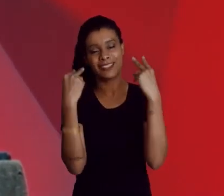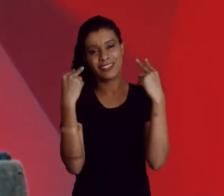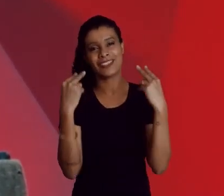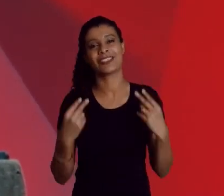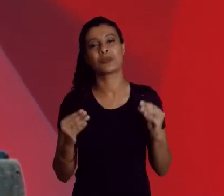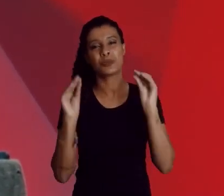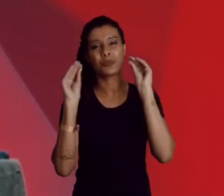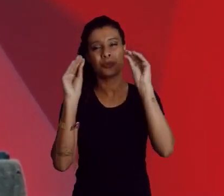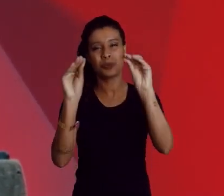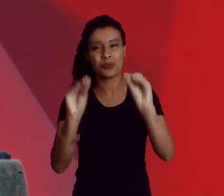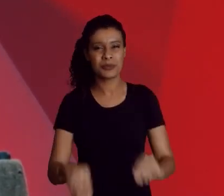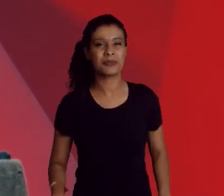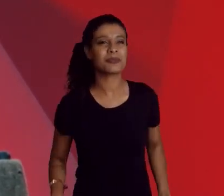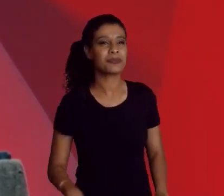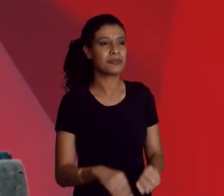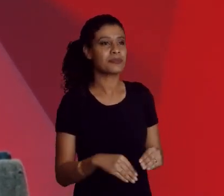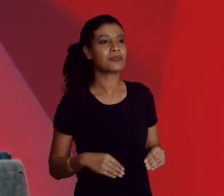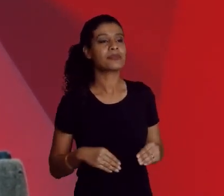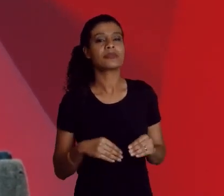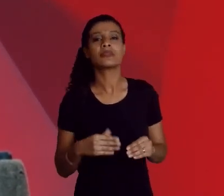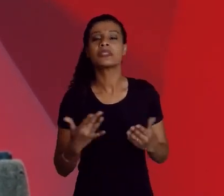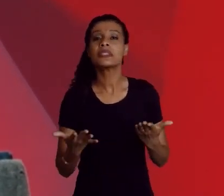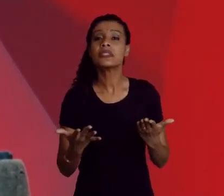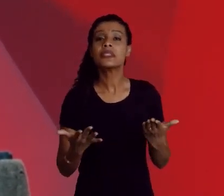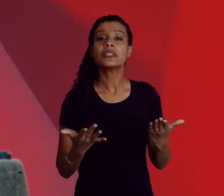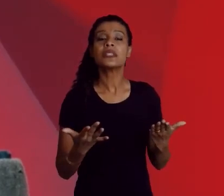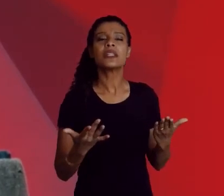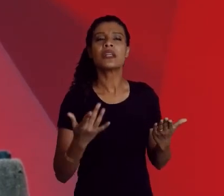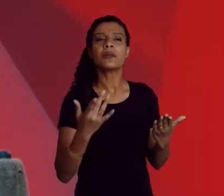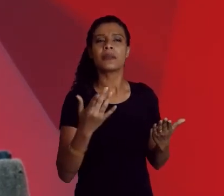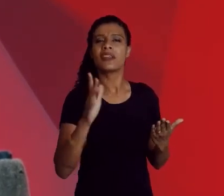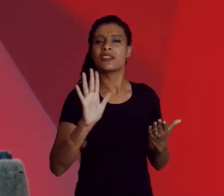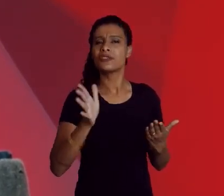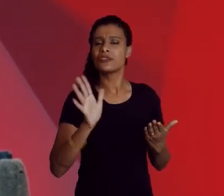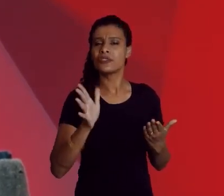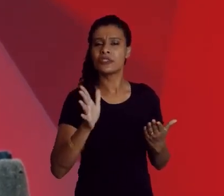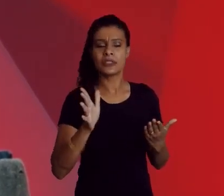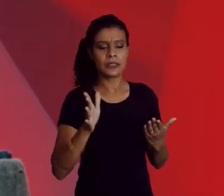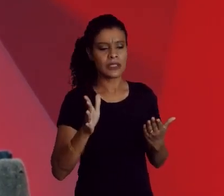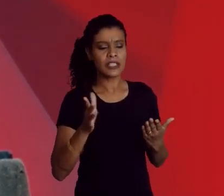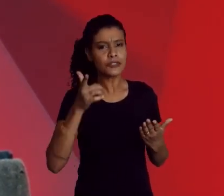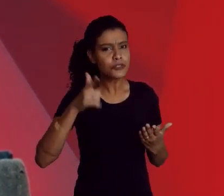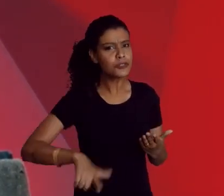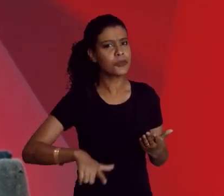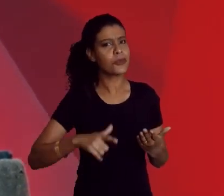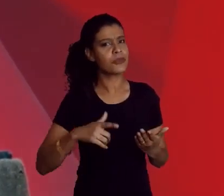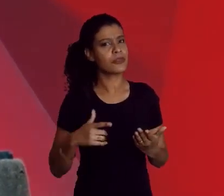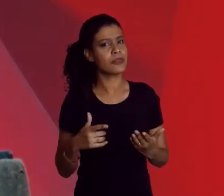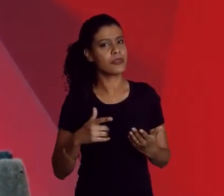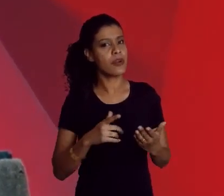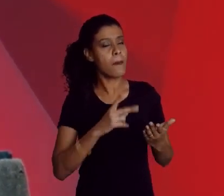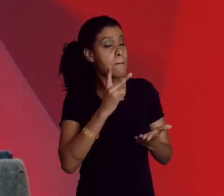Deve ser porque eles devem estar... Eles falaram alguma coisa dela alguma vez, alguma coisa assim. Aí no outro dia eu passei no mesmo lugar, o Espírito Santo falou assim: vai lá na